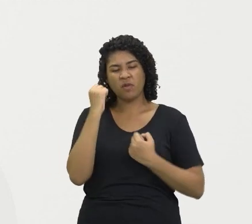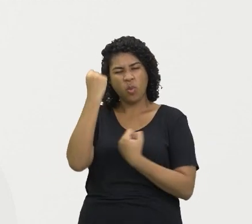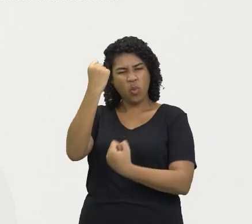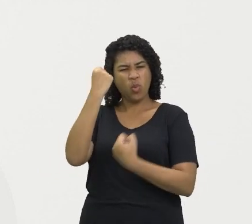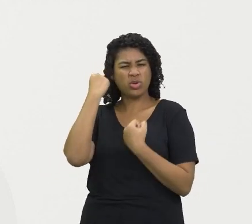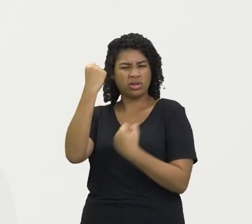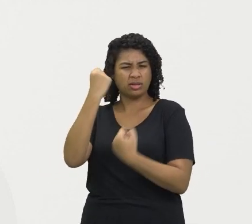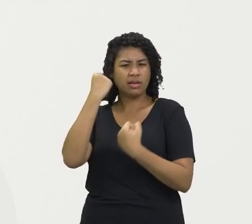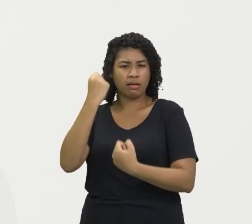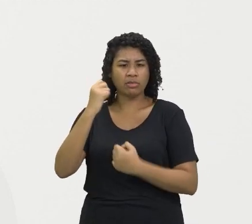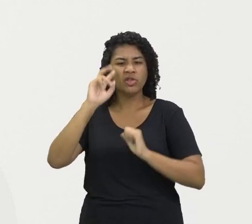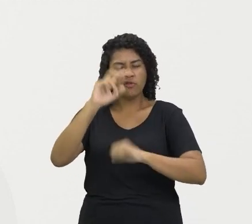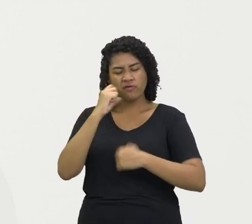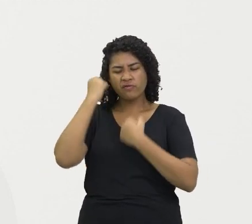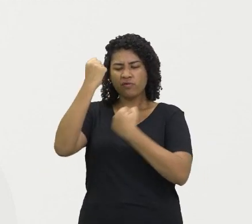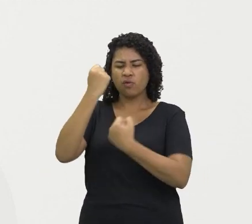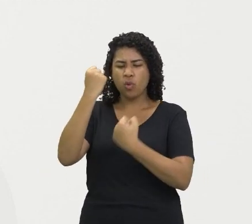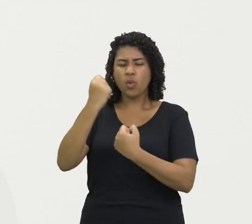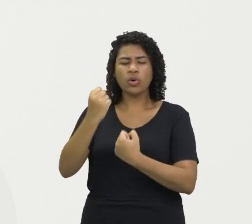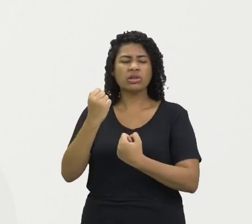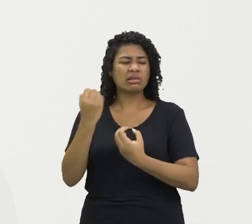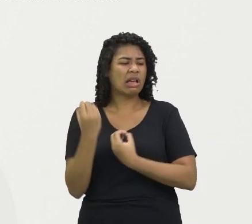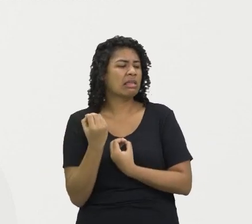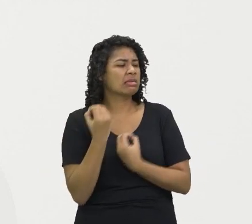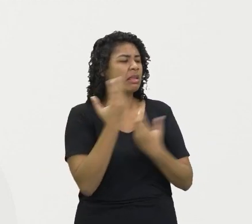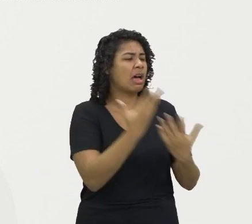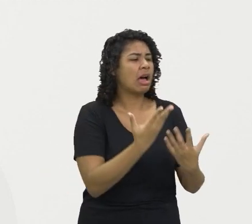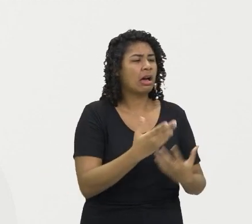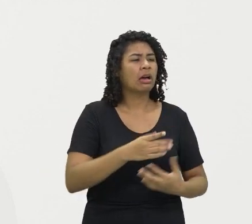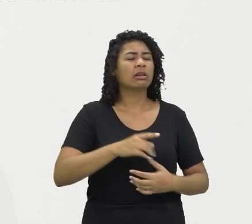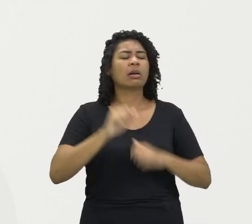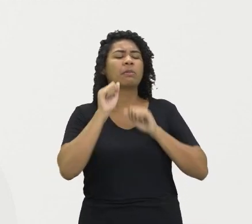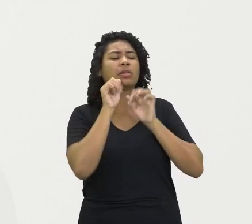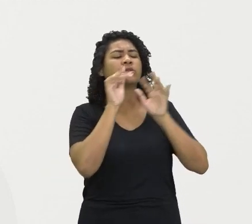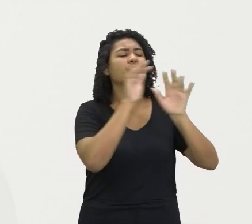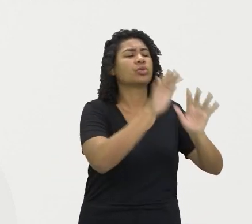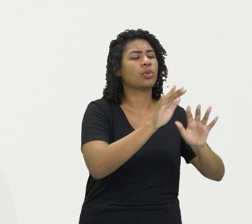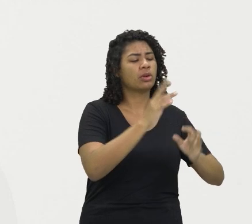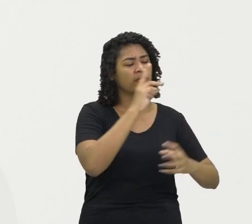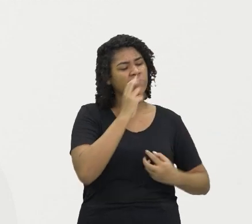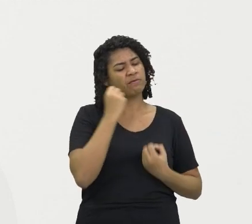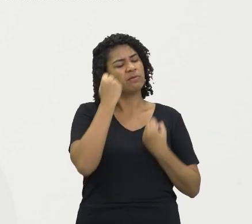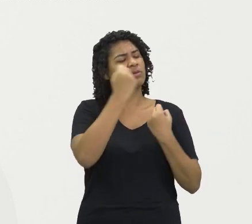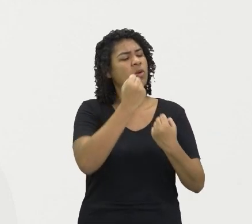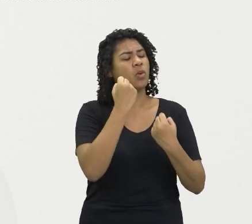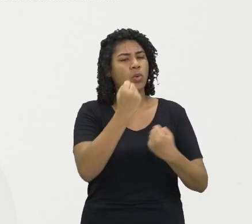uma força que eu desejo para o outro, uma força que eu desejo